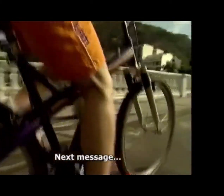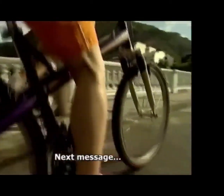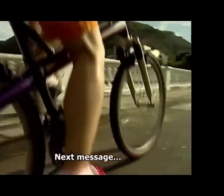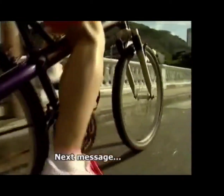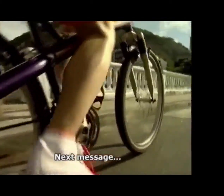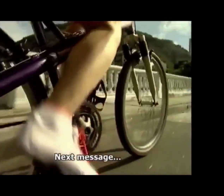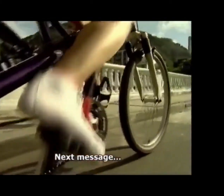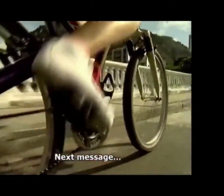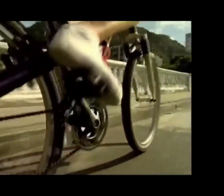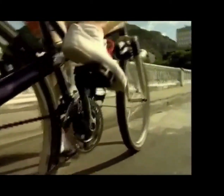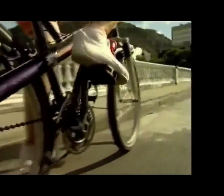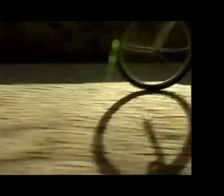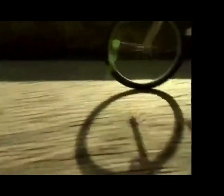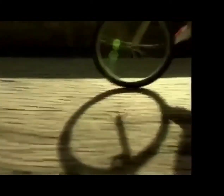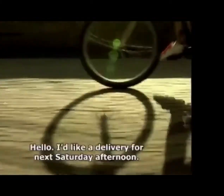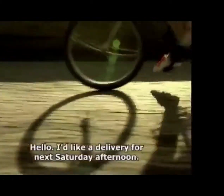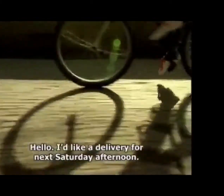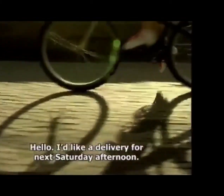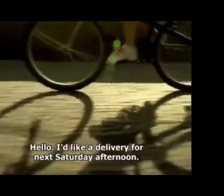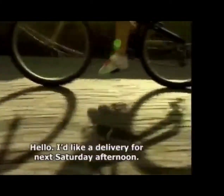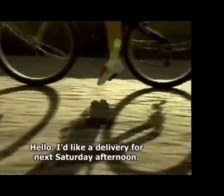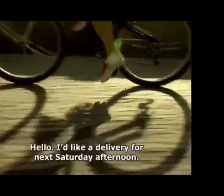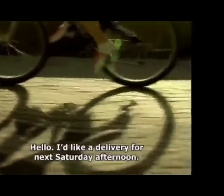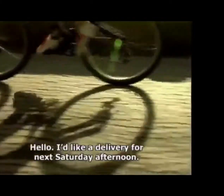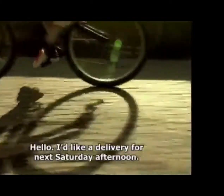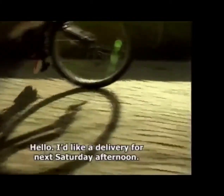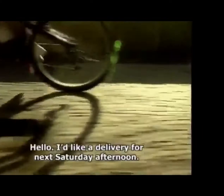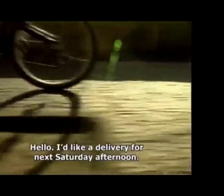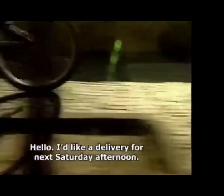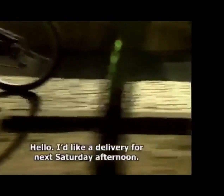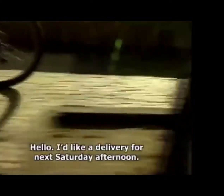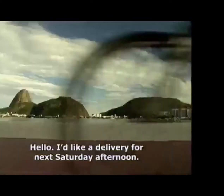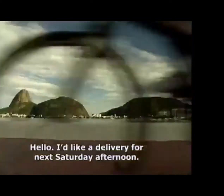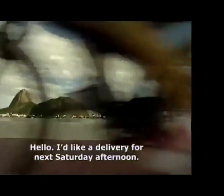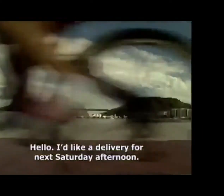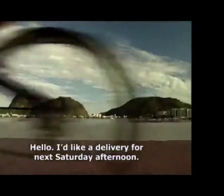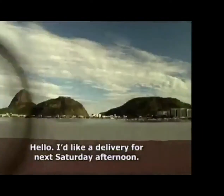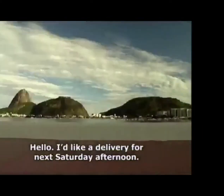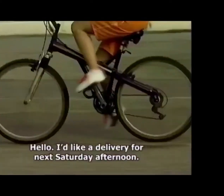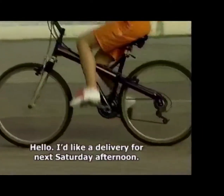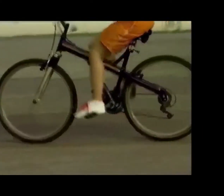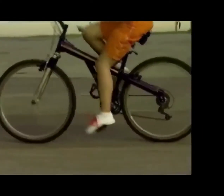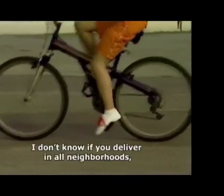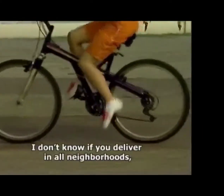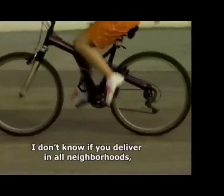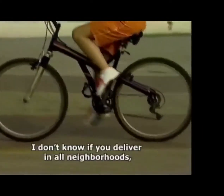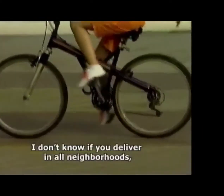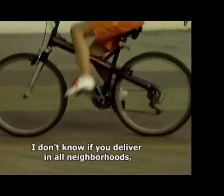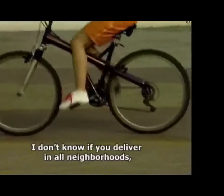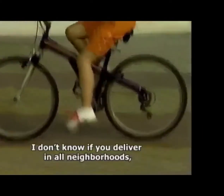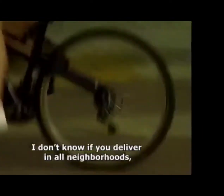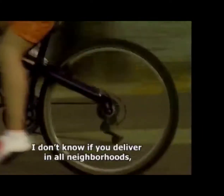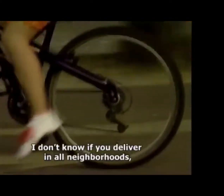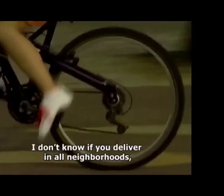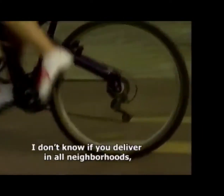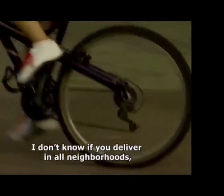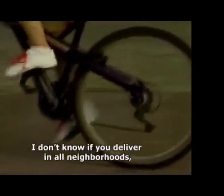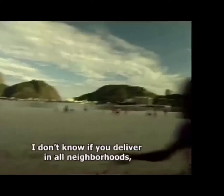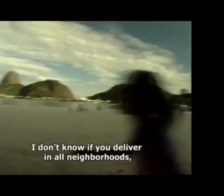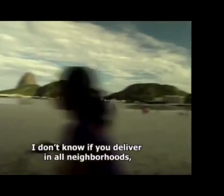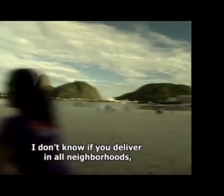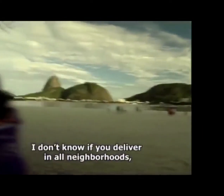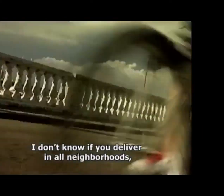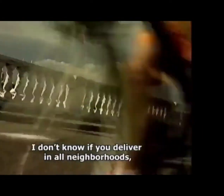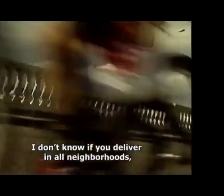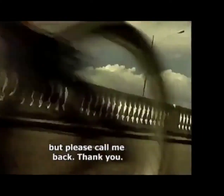Próxima mensagem. Alô, eu queria pedir uma entrega para o próximo sábado à tarde. Eu não sei se vocês atendem em todos os